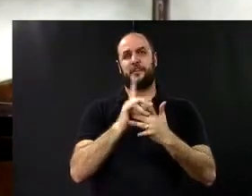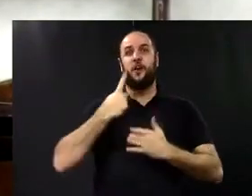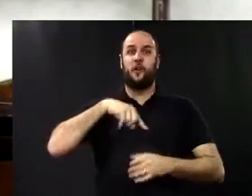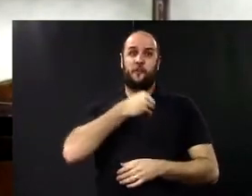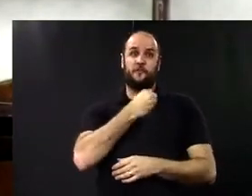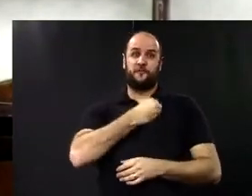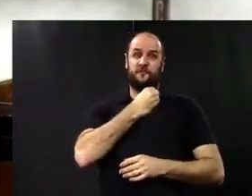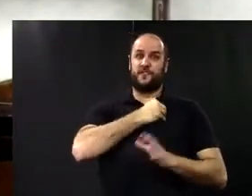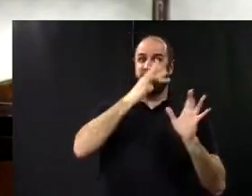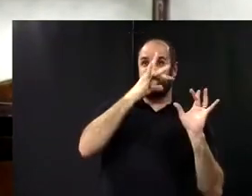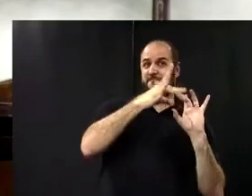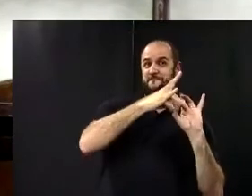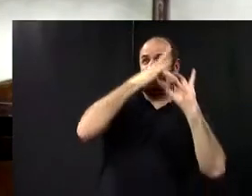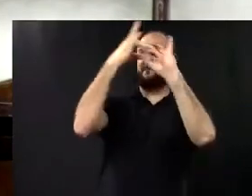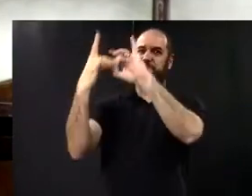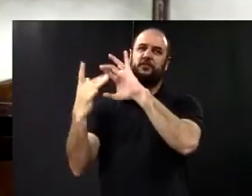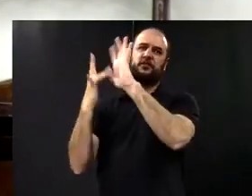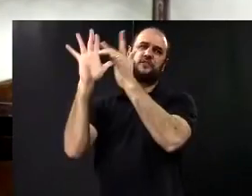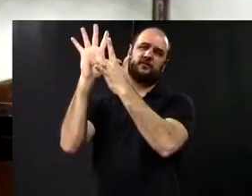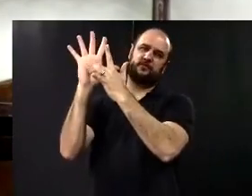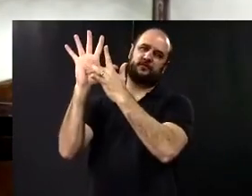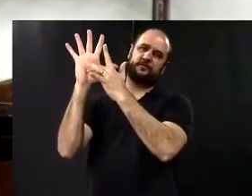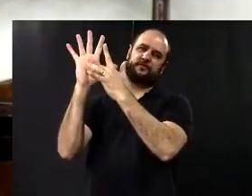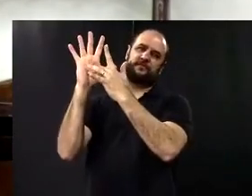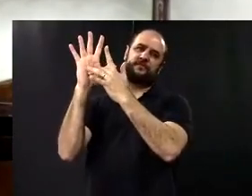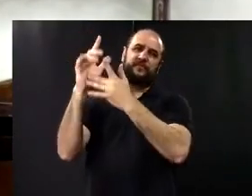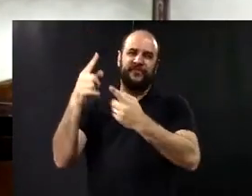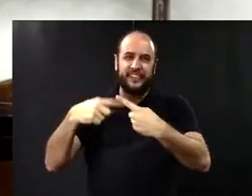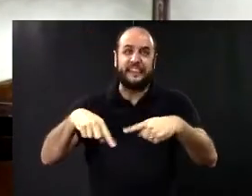isso nós temos então